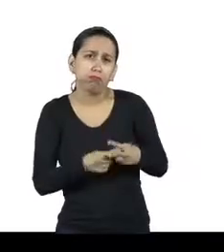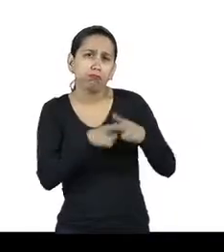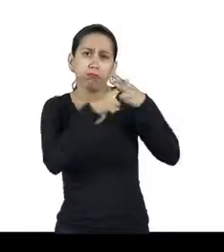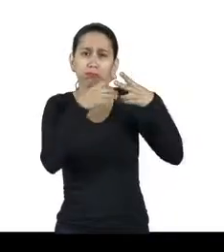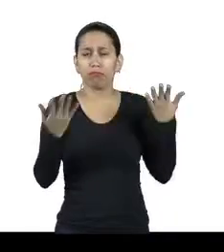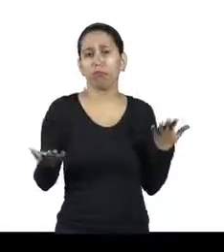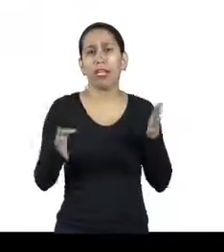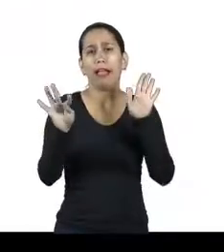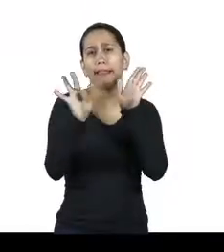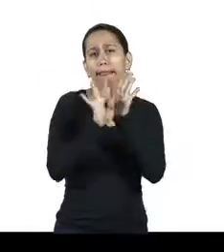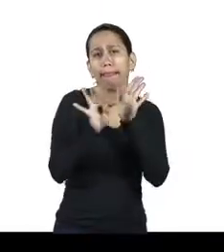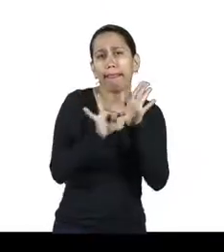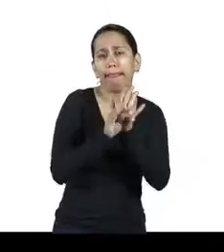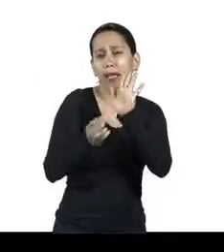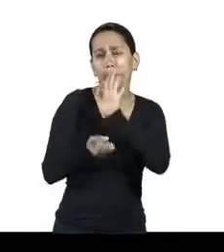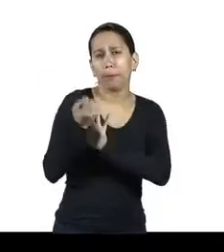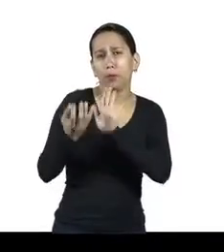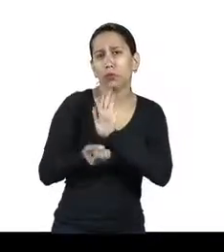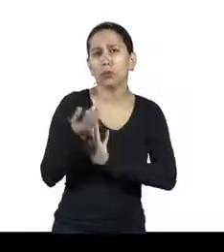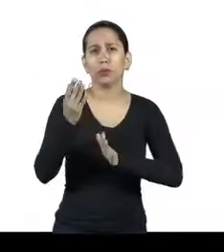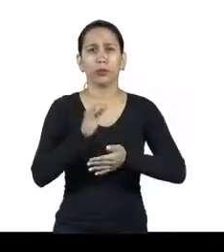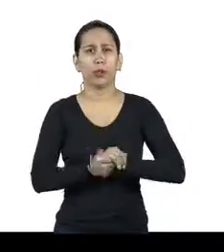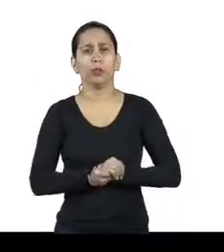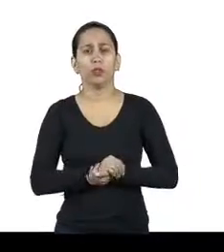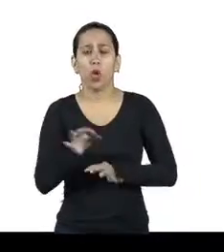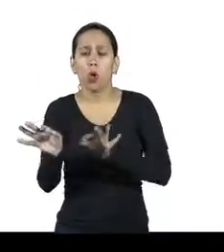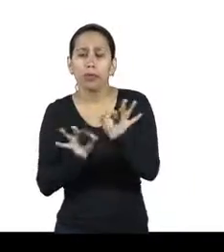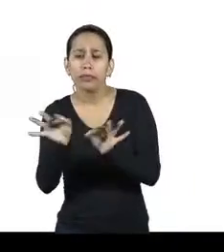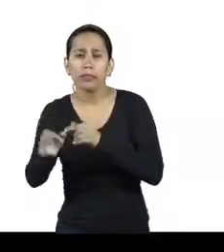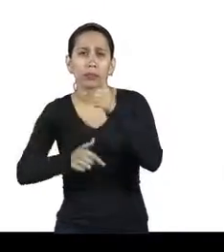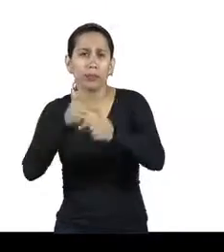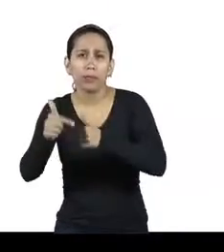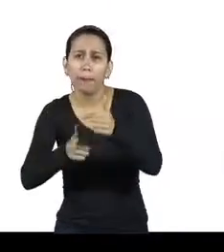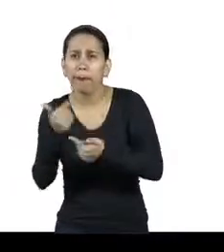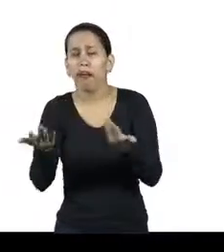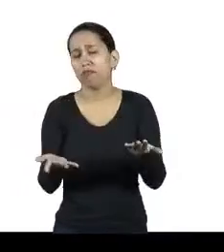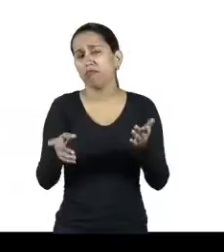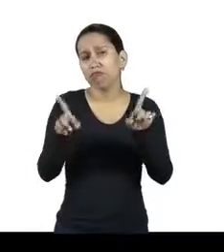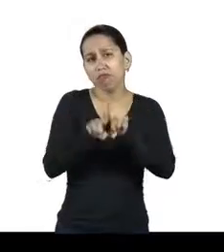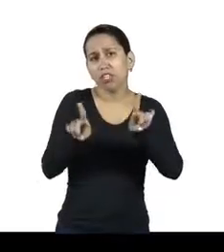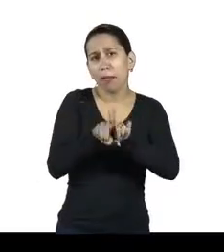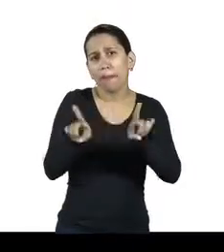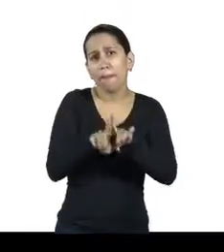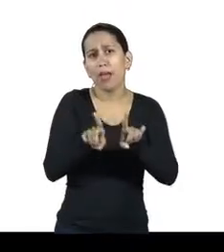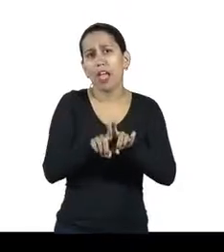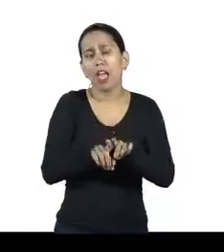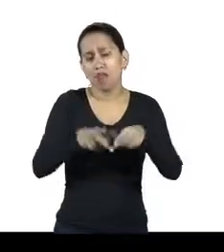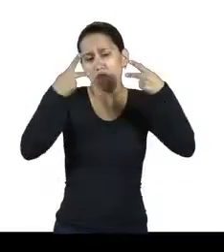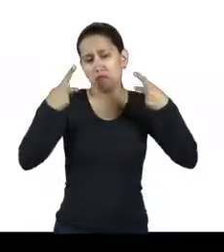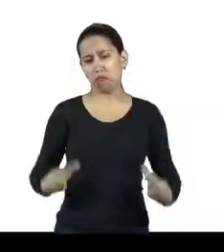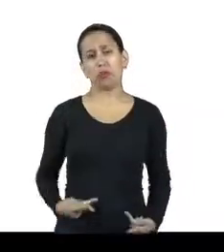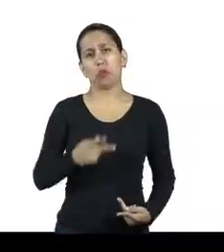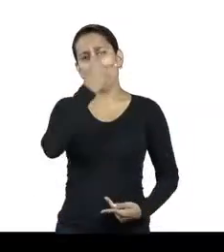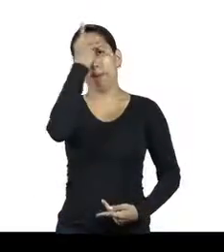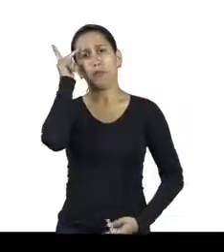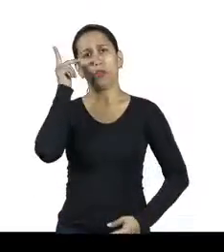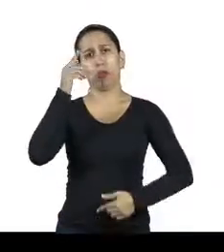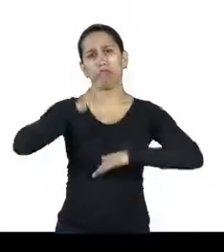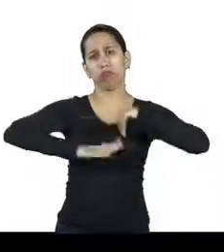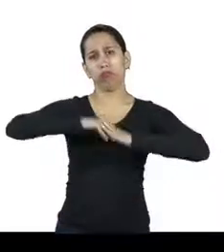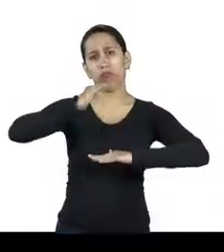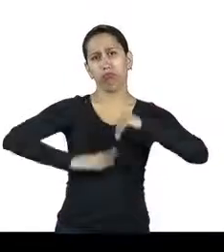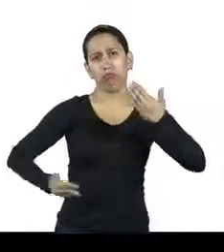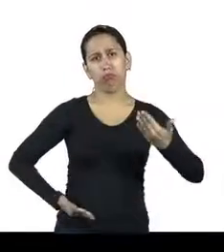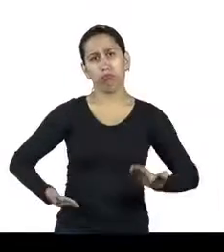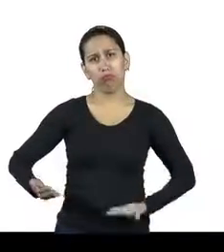de produção, podem ter relação com a organização do trabalho e também tem a ver com o comportamento do trabalhador e com o cumprimento